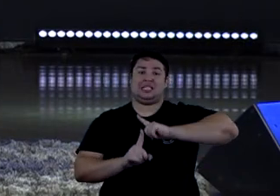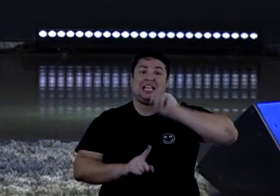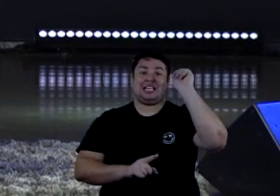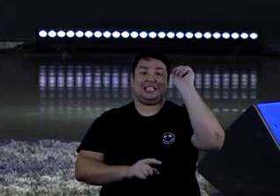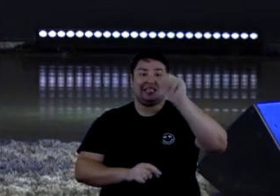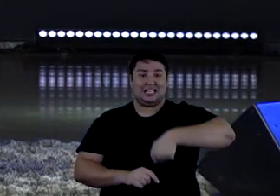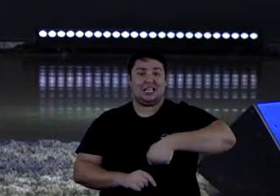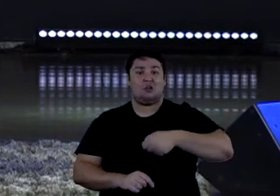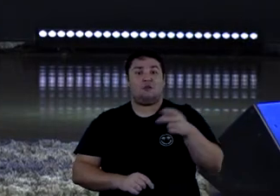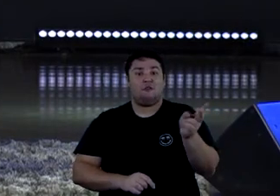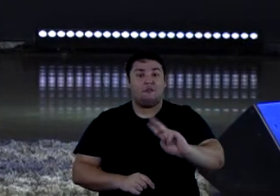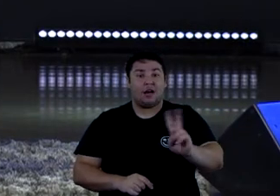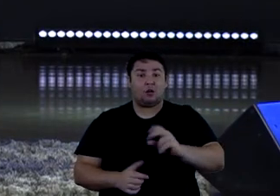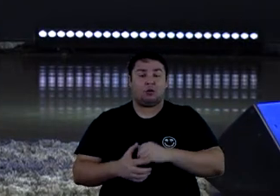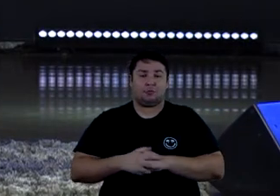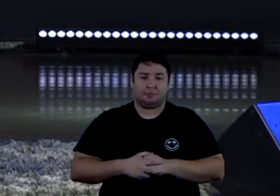preço.